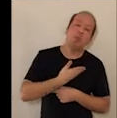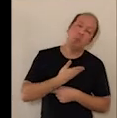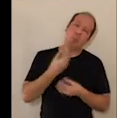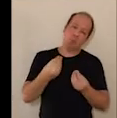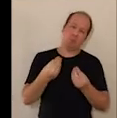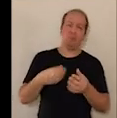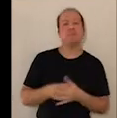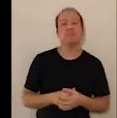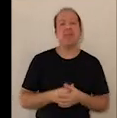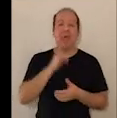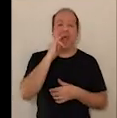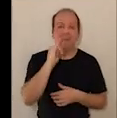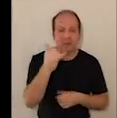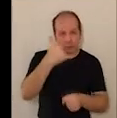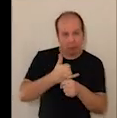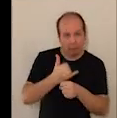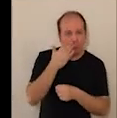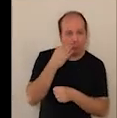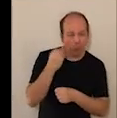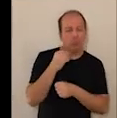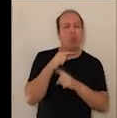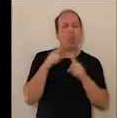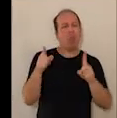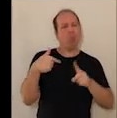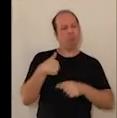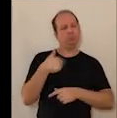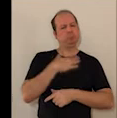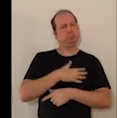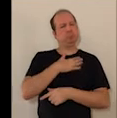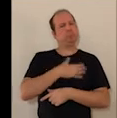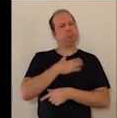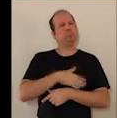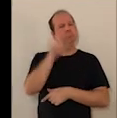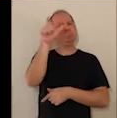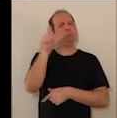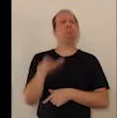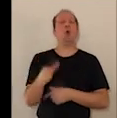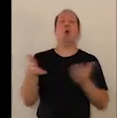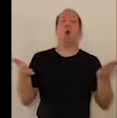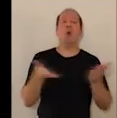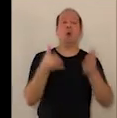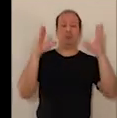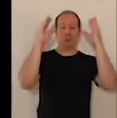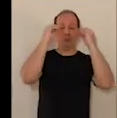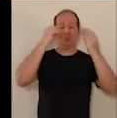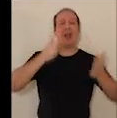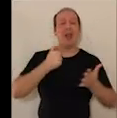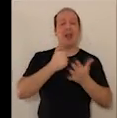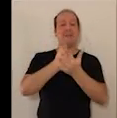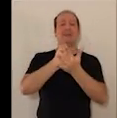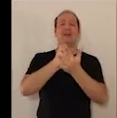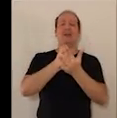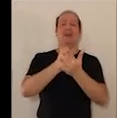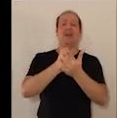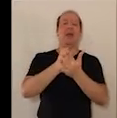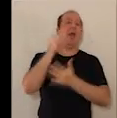Diga, seu amo, que, para mostrar o quanto o estimo, hoje à noite levarei